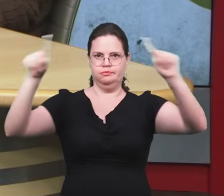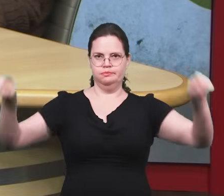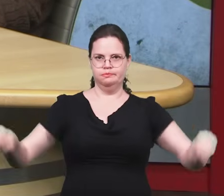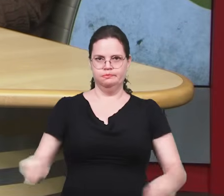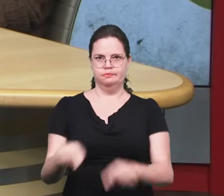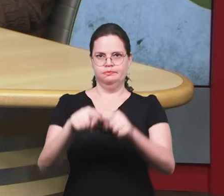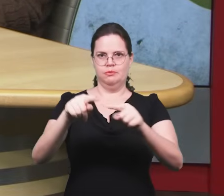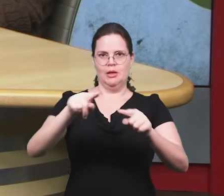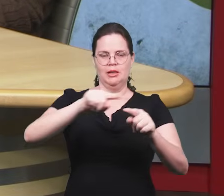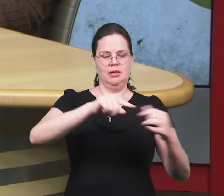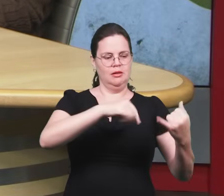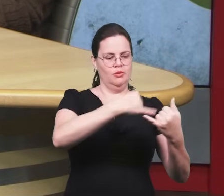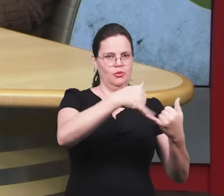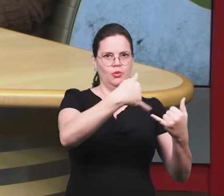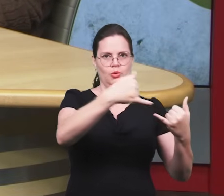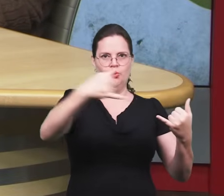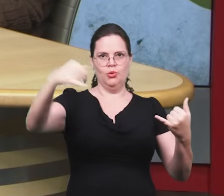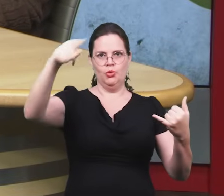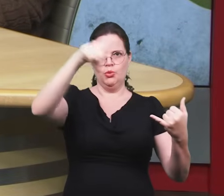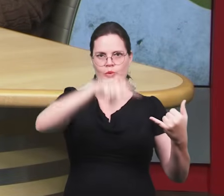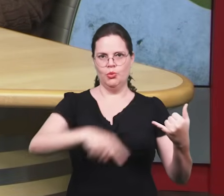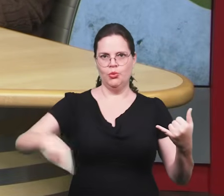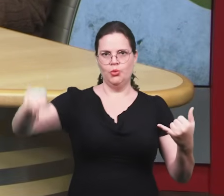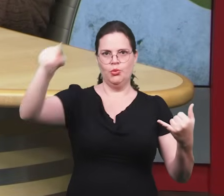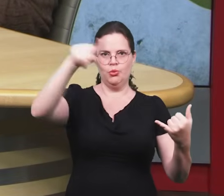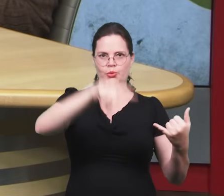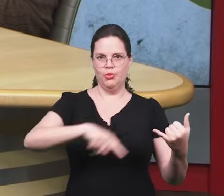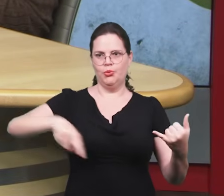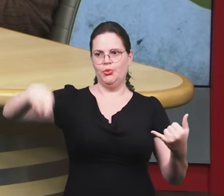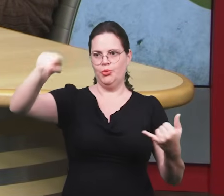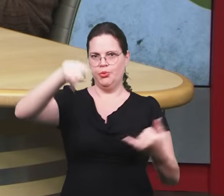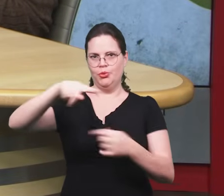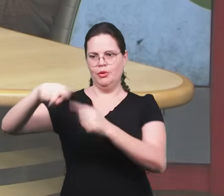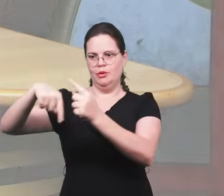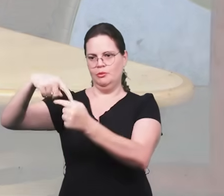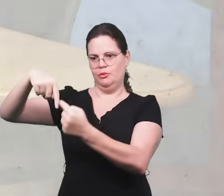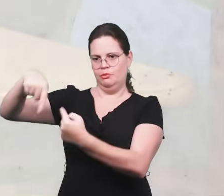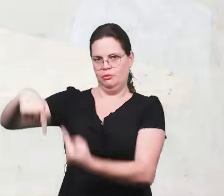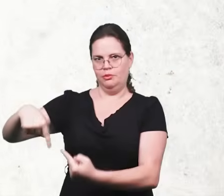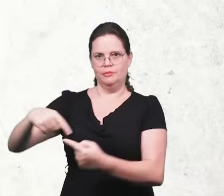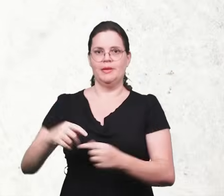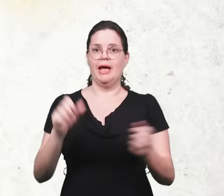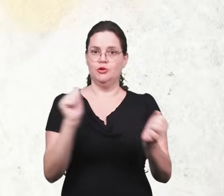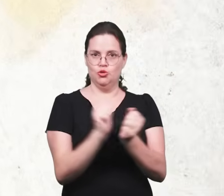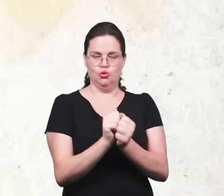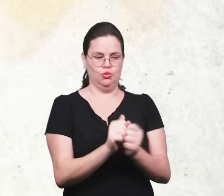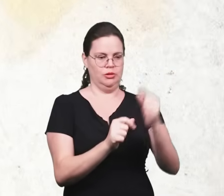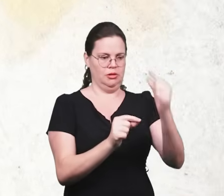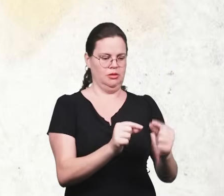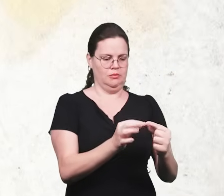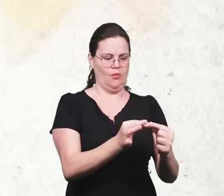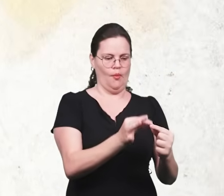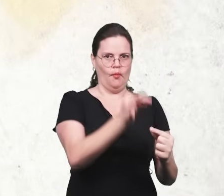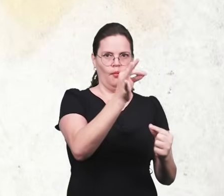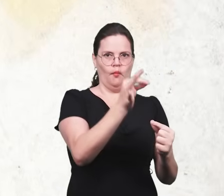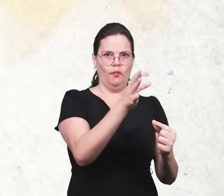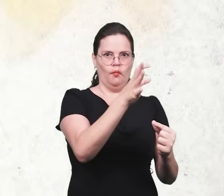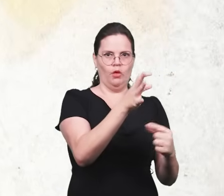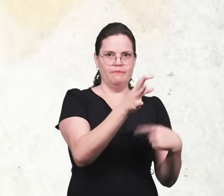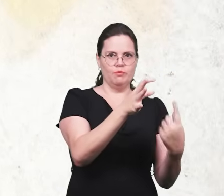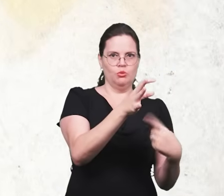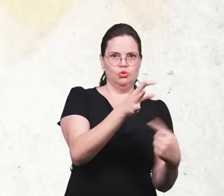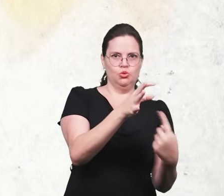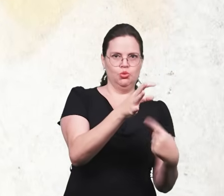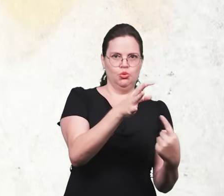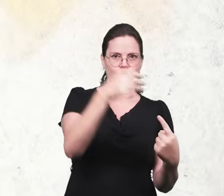A roca era um instrumento que era usado junto com o fuso. E a roca